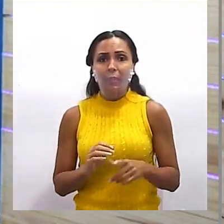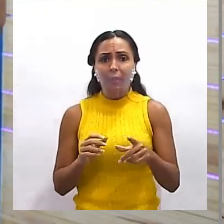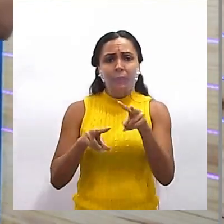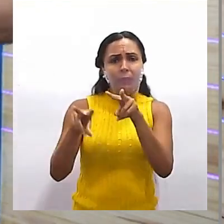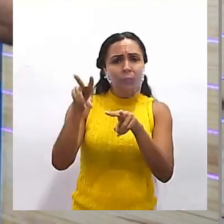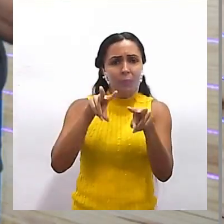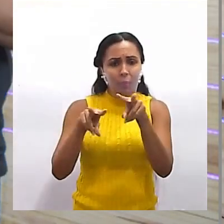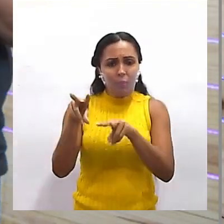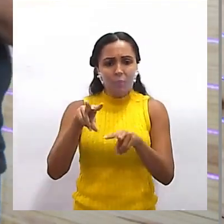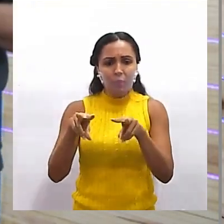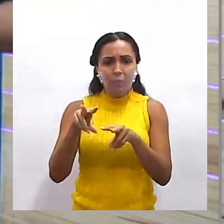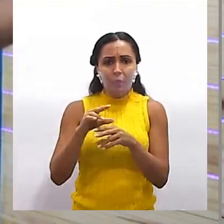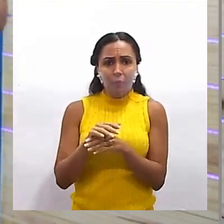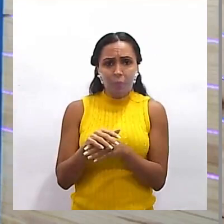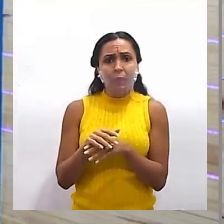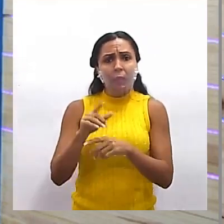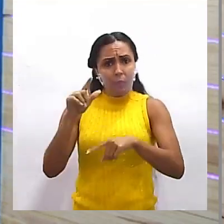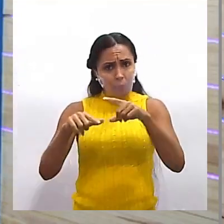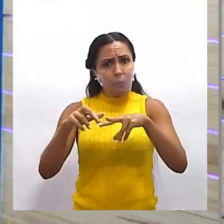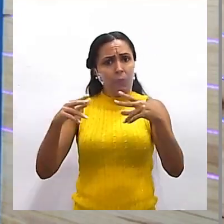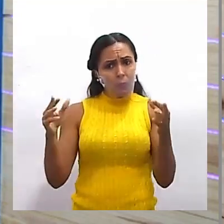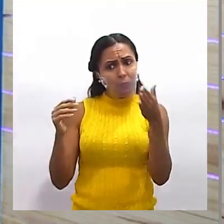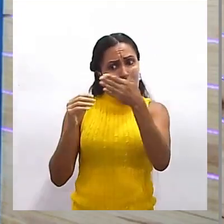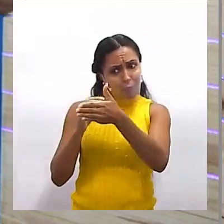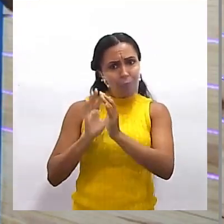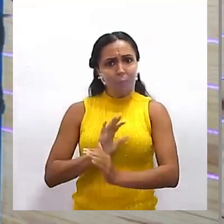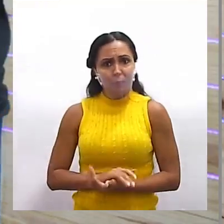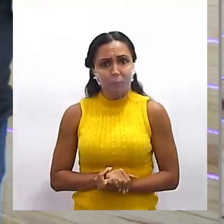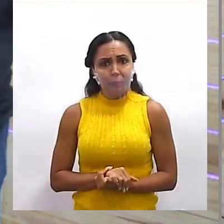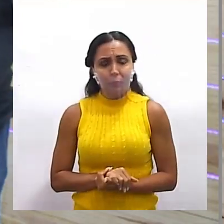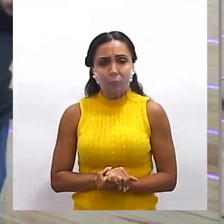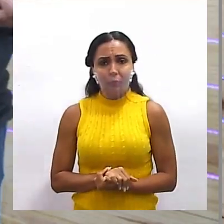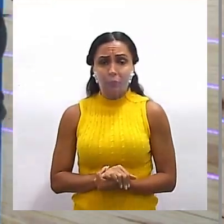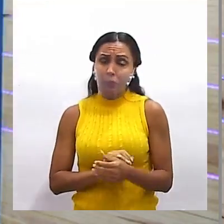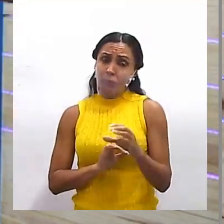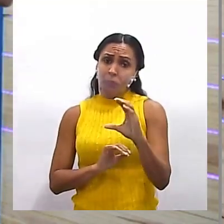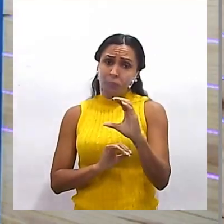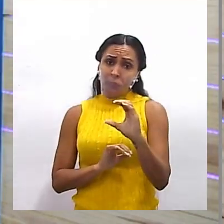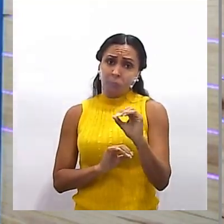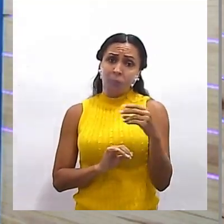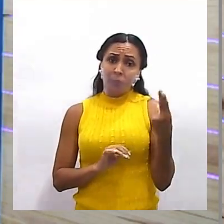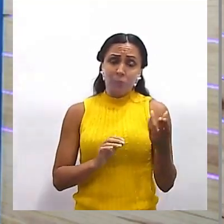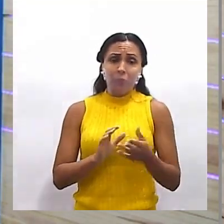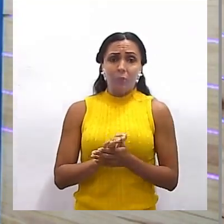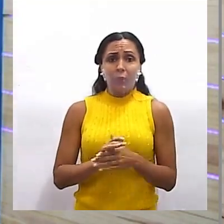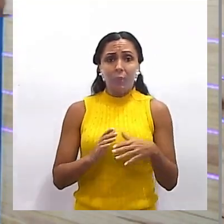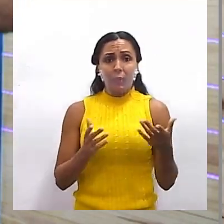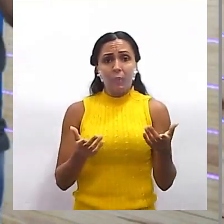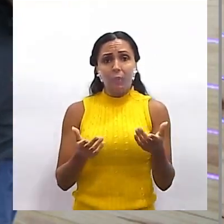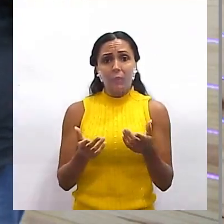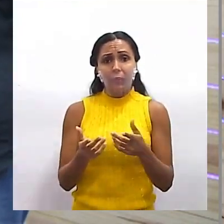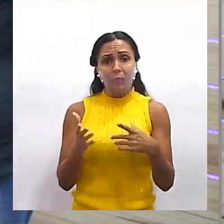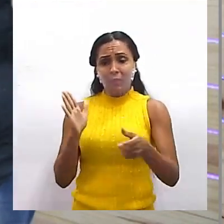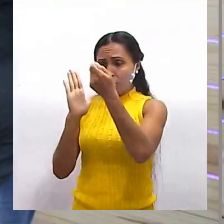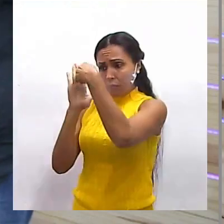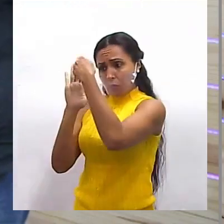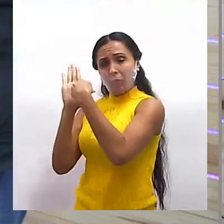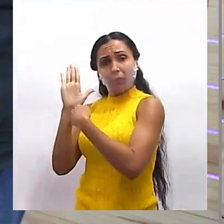verificar se realmente esse produto está lá, entendeu? Porque ou eu vou lá com o meu time de inventário, que vai fazer aquele